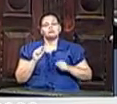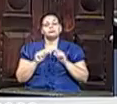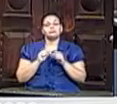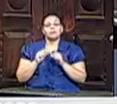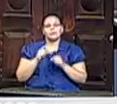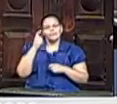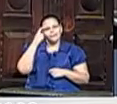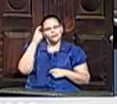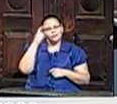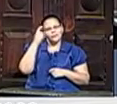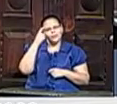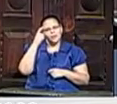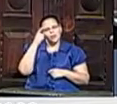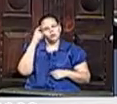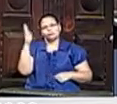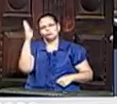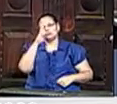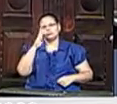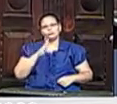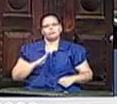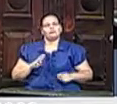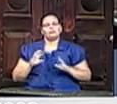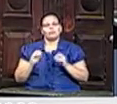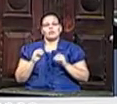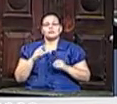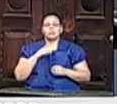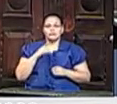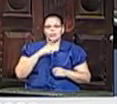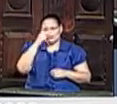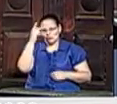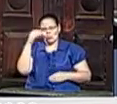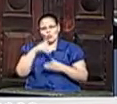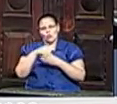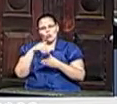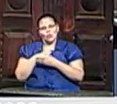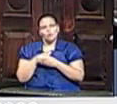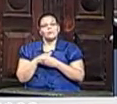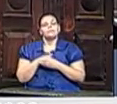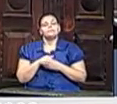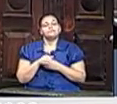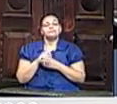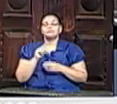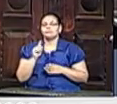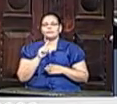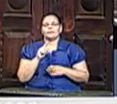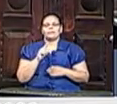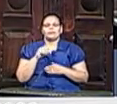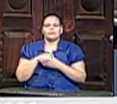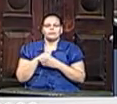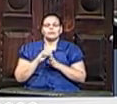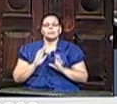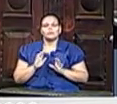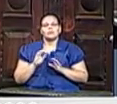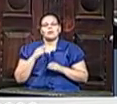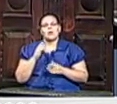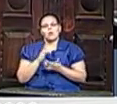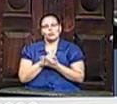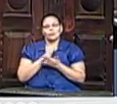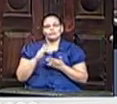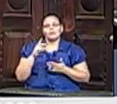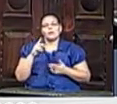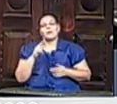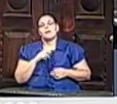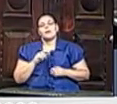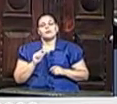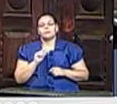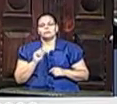o pensamento nacional. E tinha eleitores que eram eleitores udenistas. Eleitores udenistas não votavam no PTB. Eleitores PTBistas